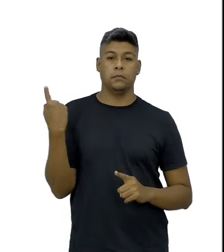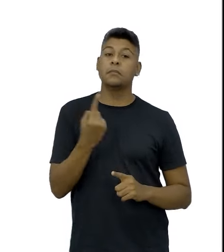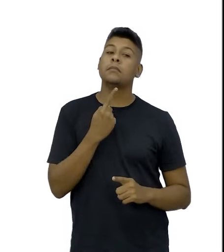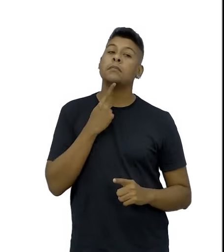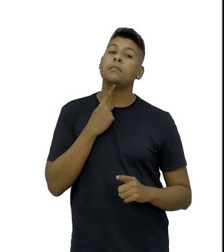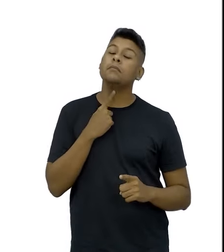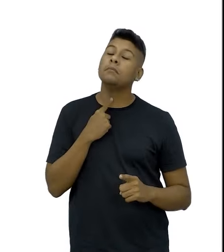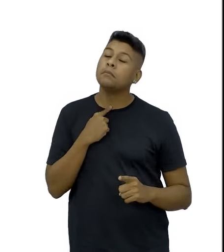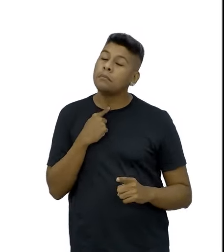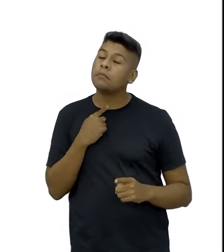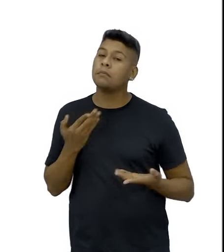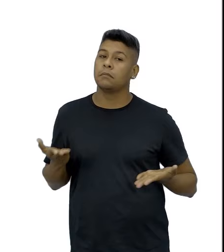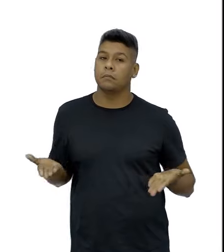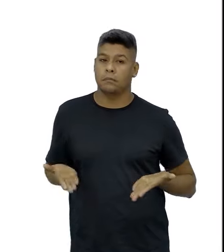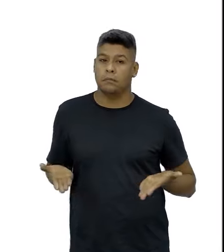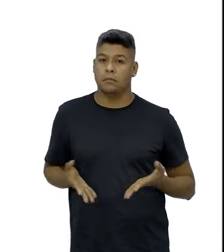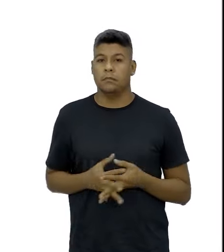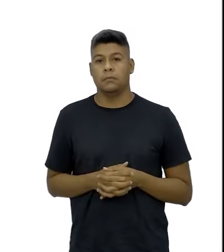pretende alcançar hoje.